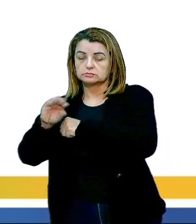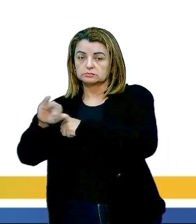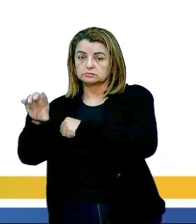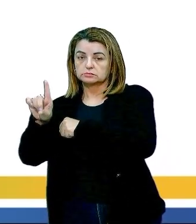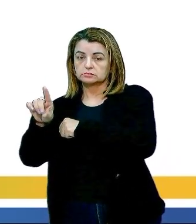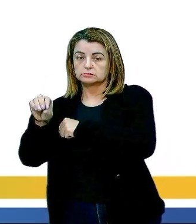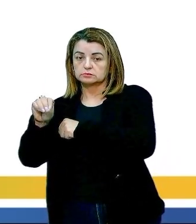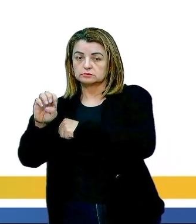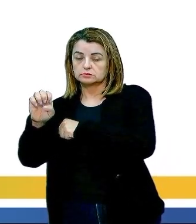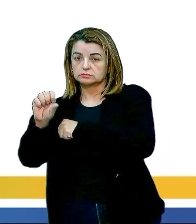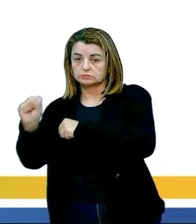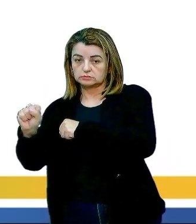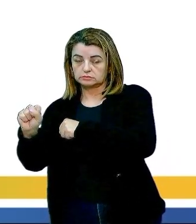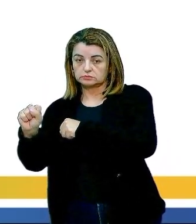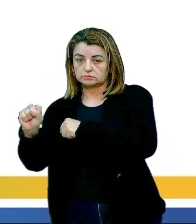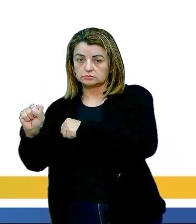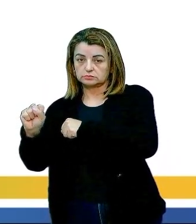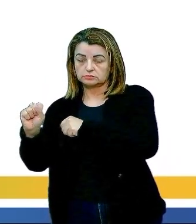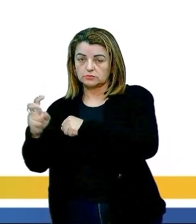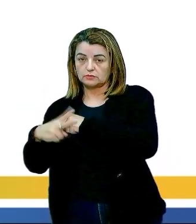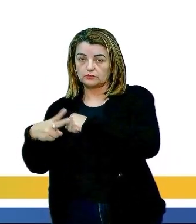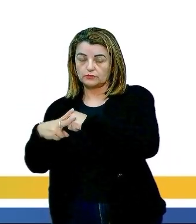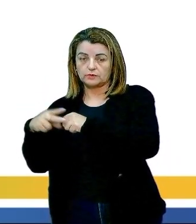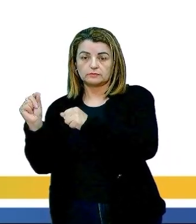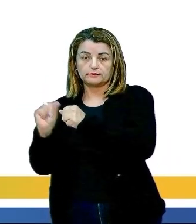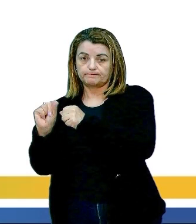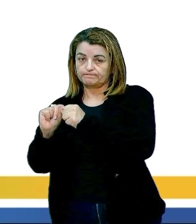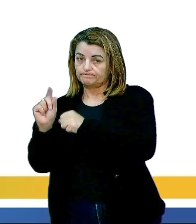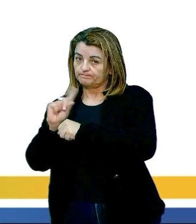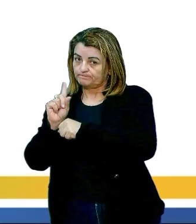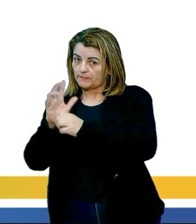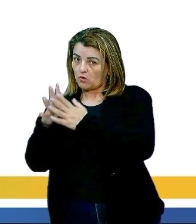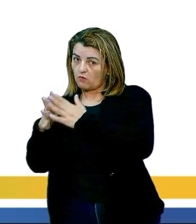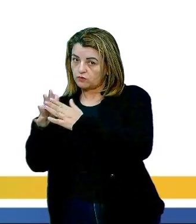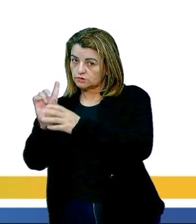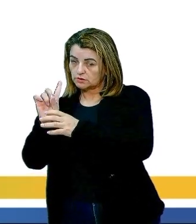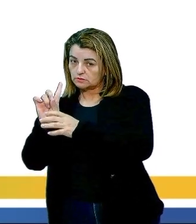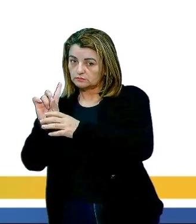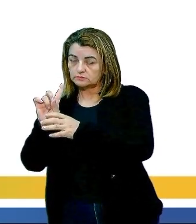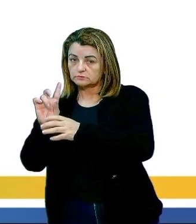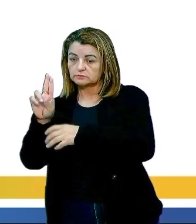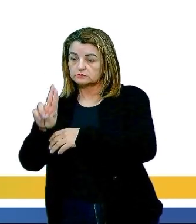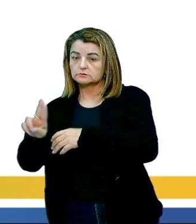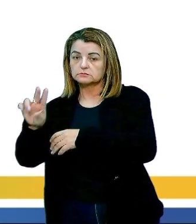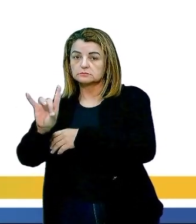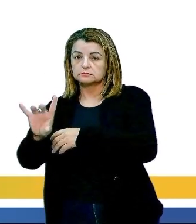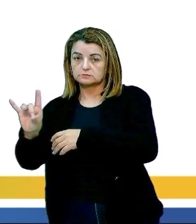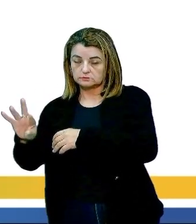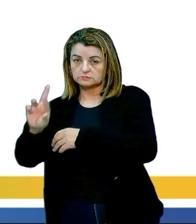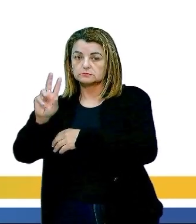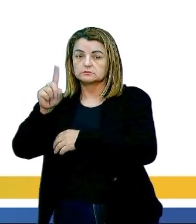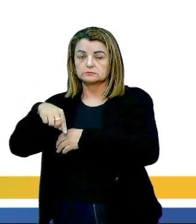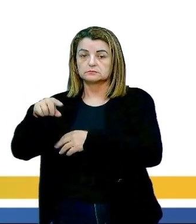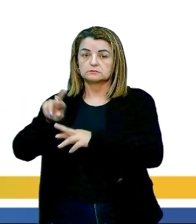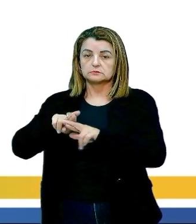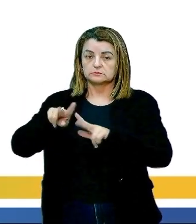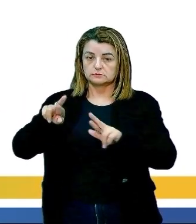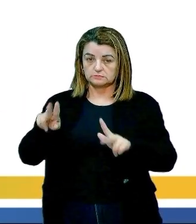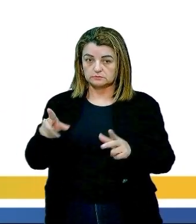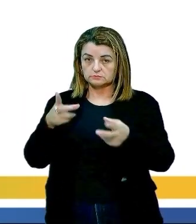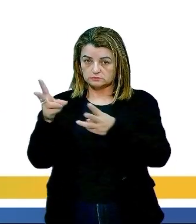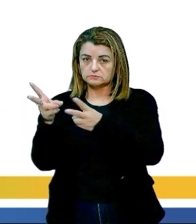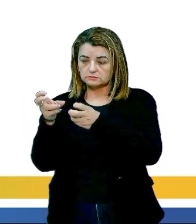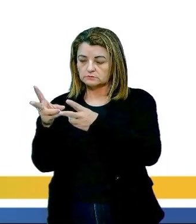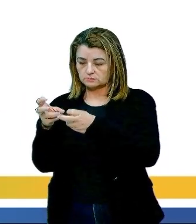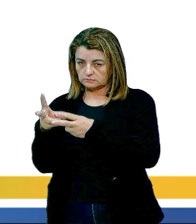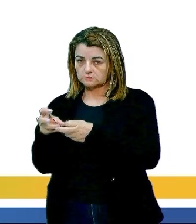o verbo do, fazer, pois nesse sentido o uso de cada um é diferente. Você vai perceber a diferença de